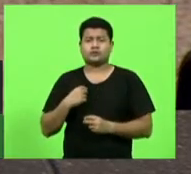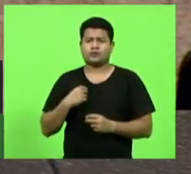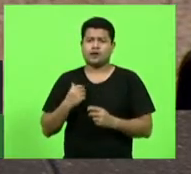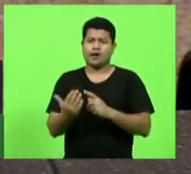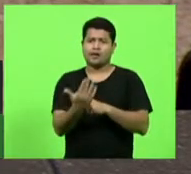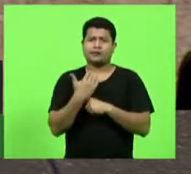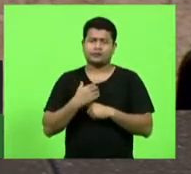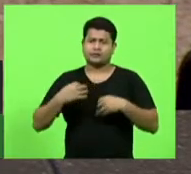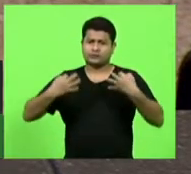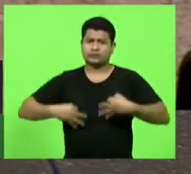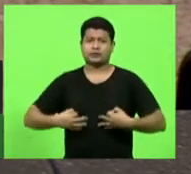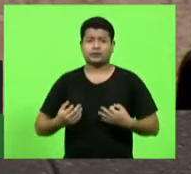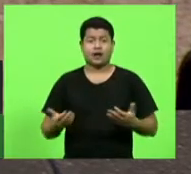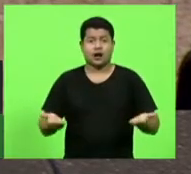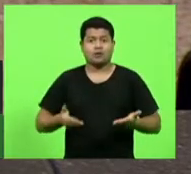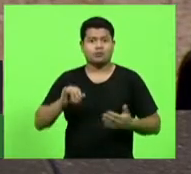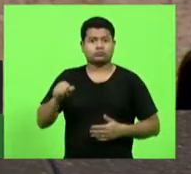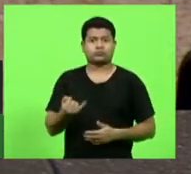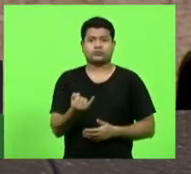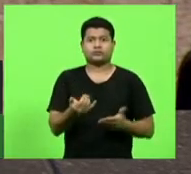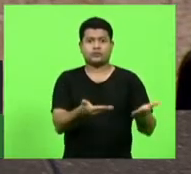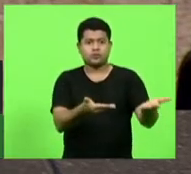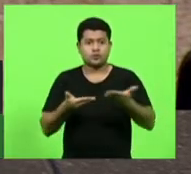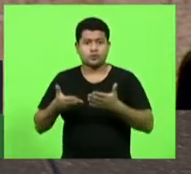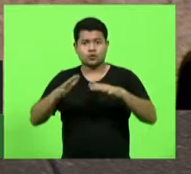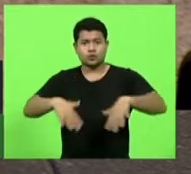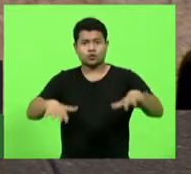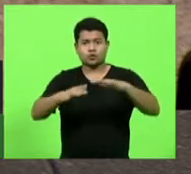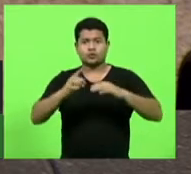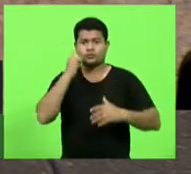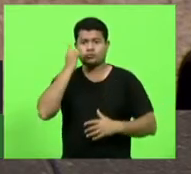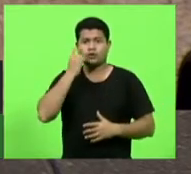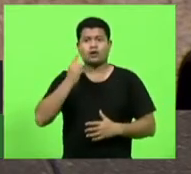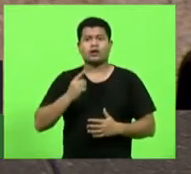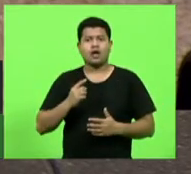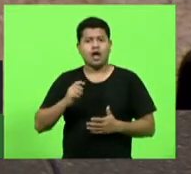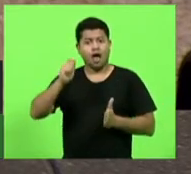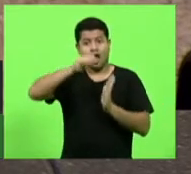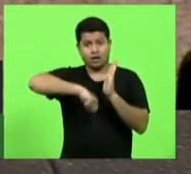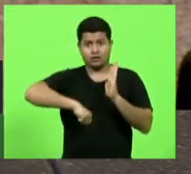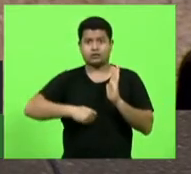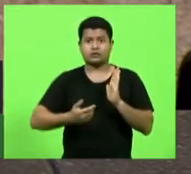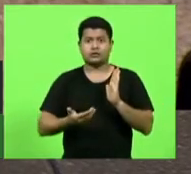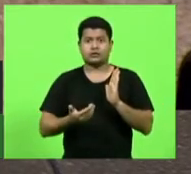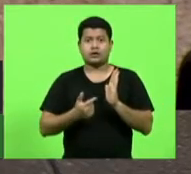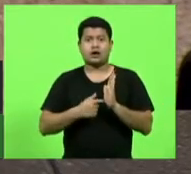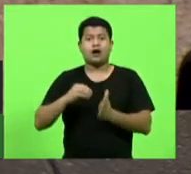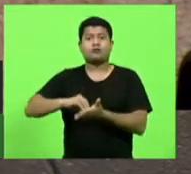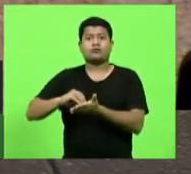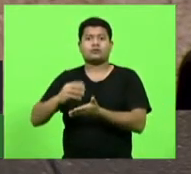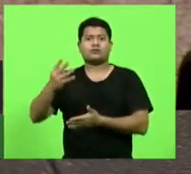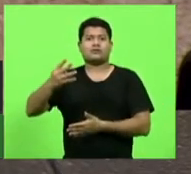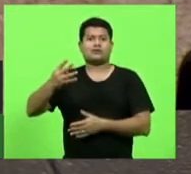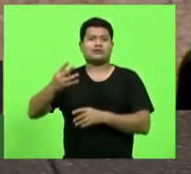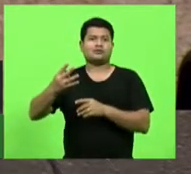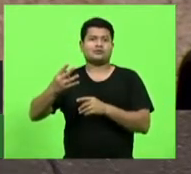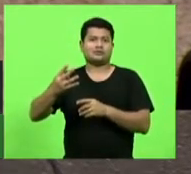convidar os demais deputados aqui a assinarem. Falta 4 assinaturas, né, Jacinto?